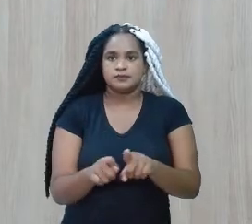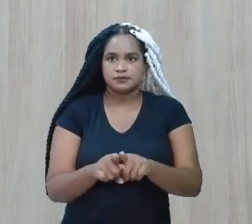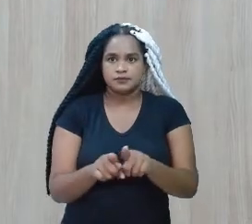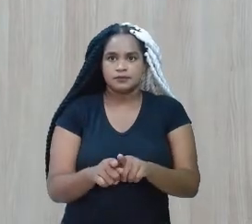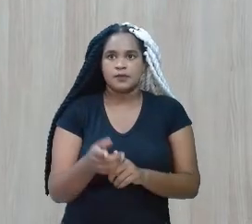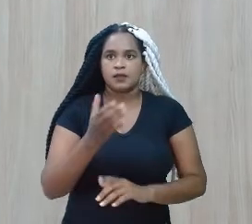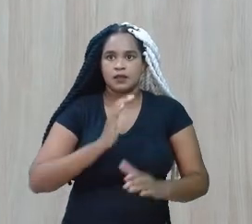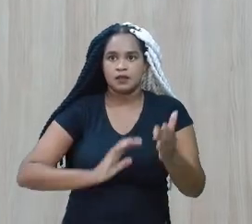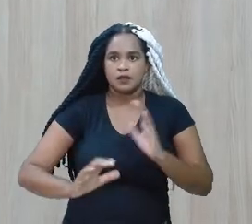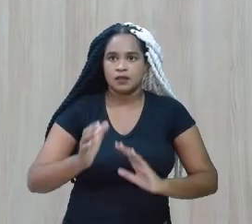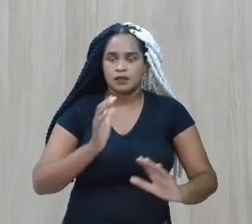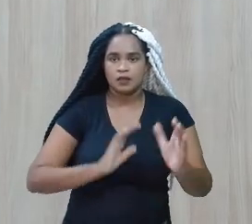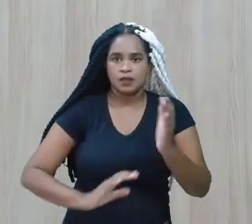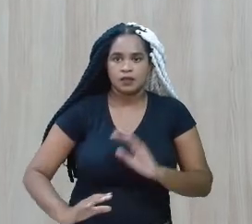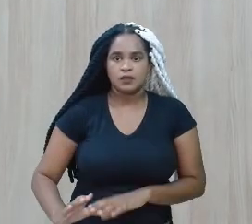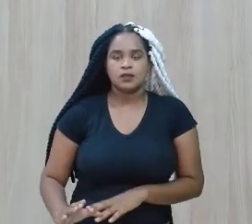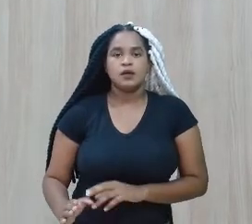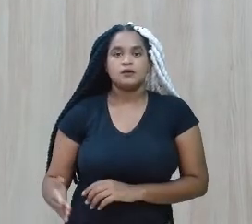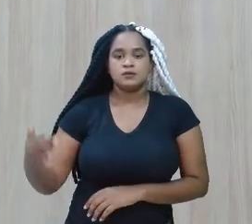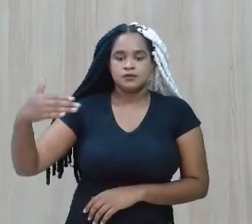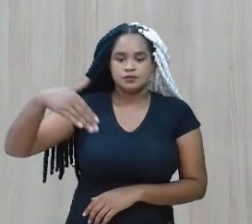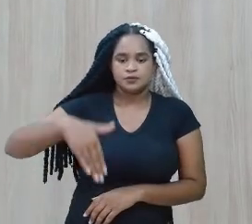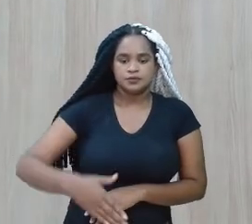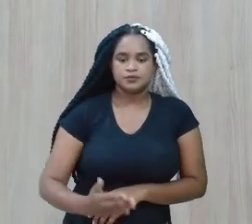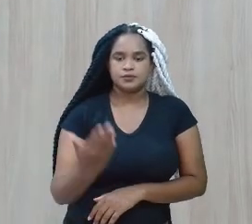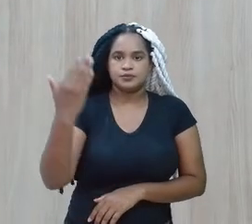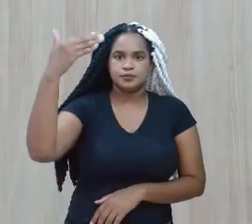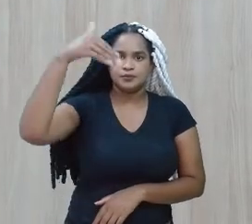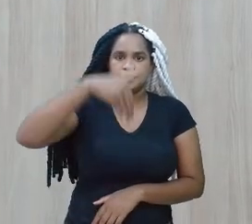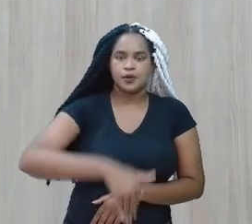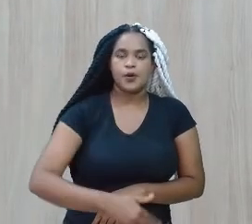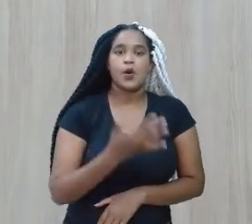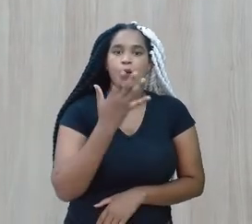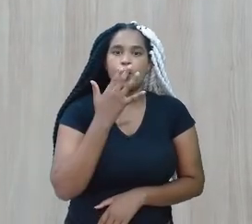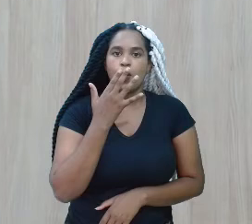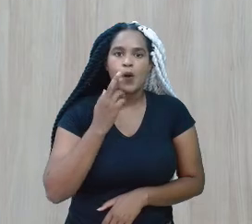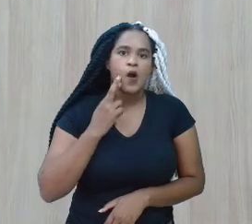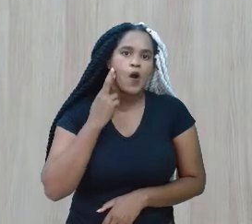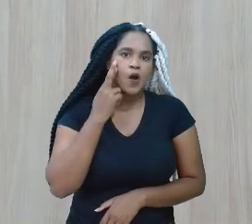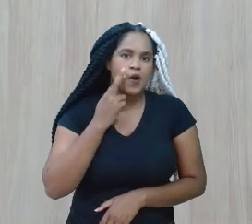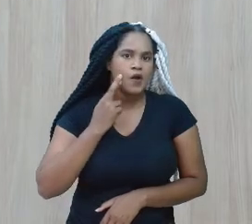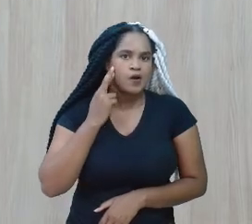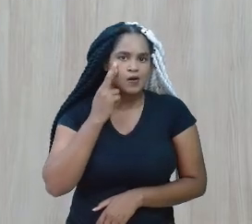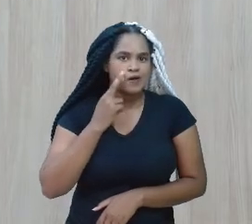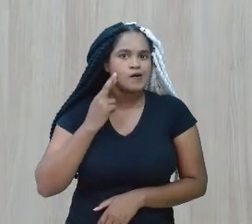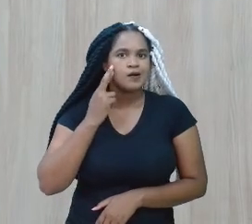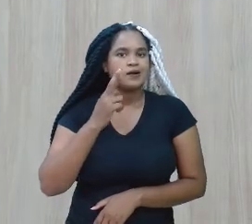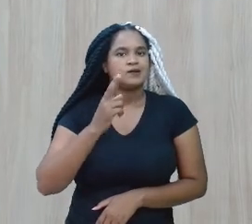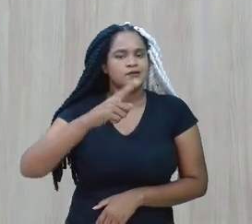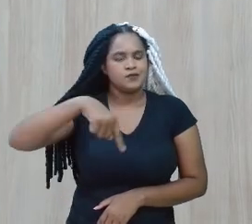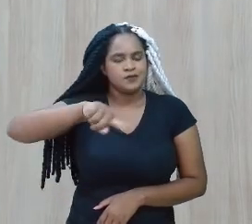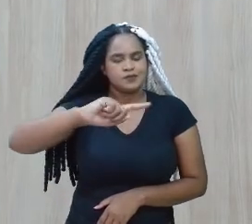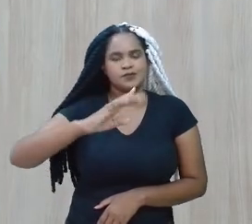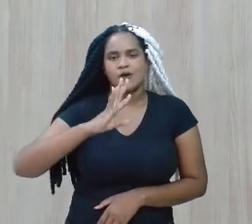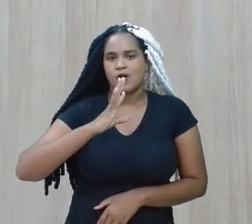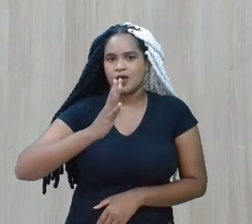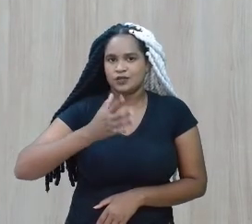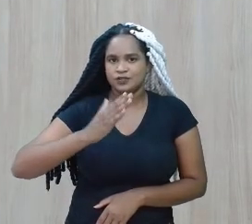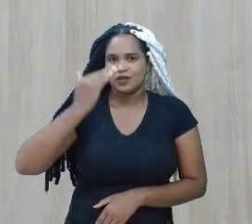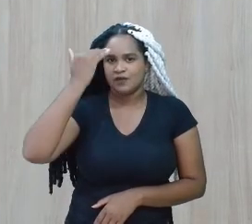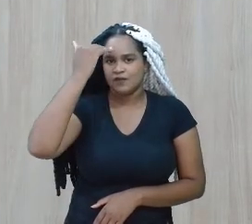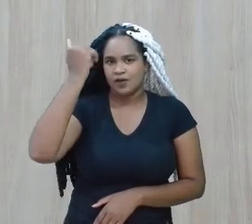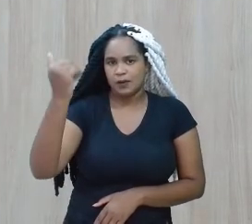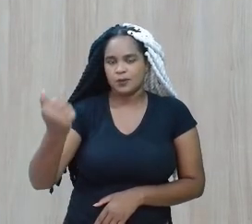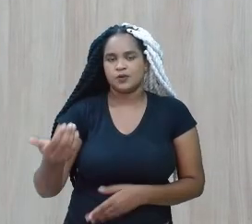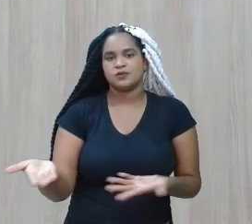a lenda do boto cor-de-rosa, não é? Que é tão falada, e eu estou apenas revisando, não é? Esta aula com